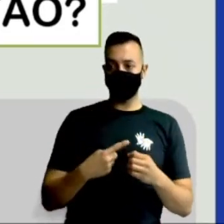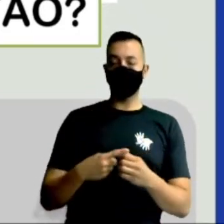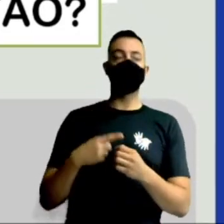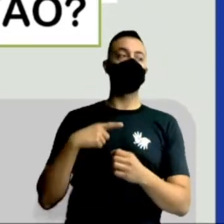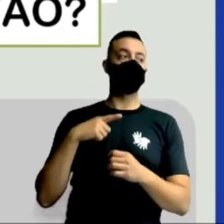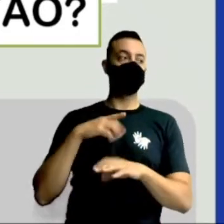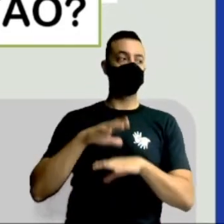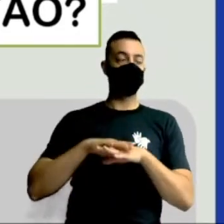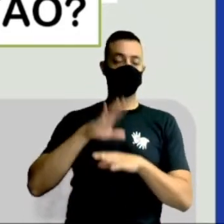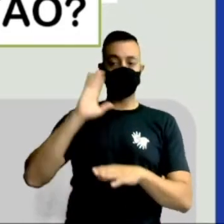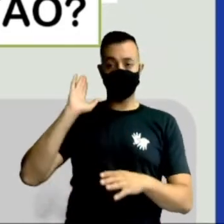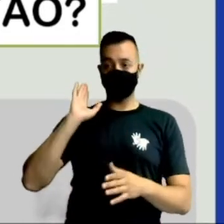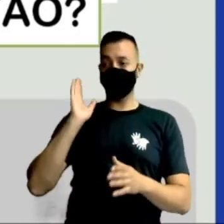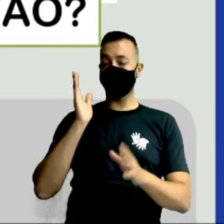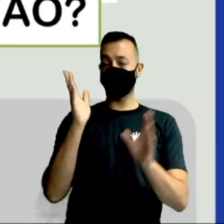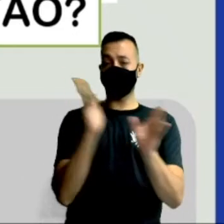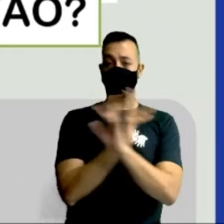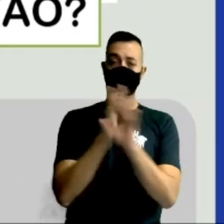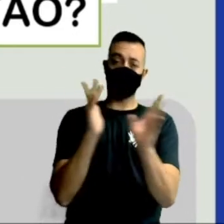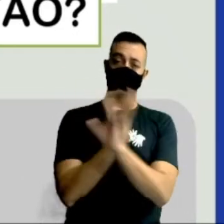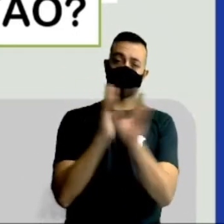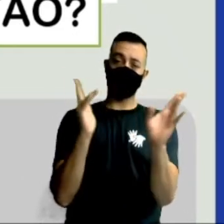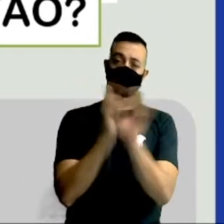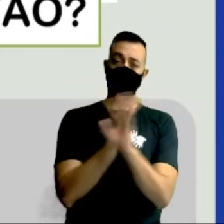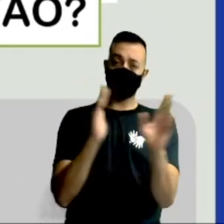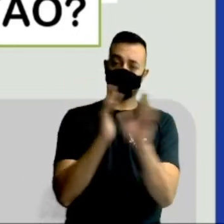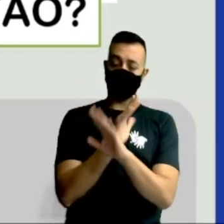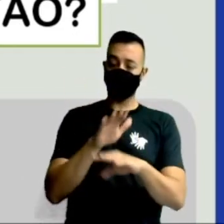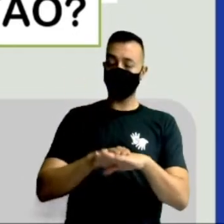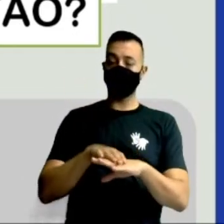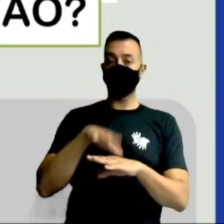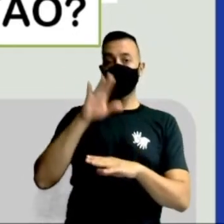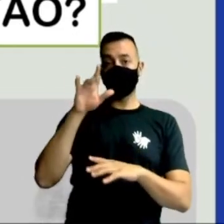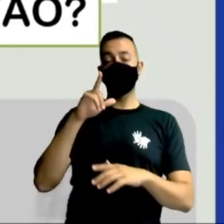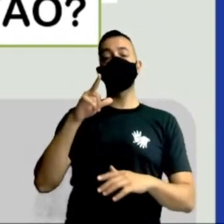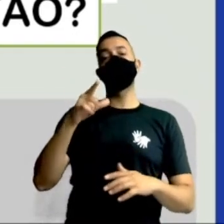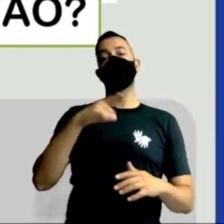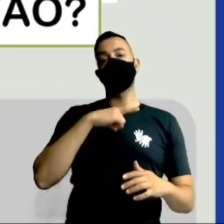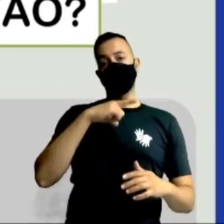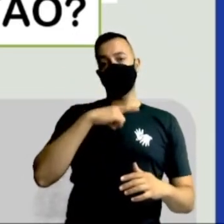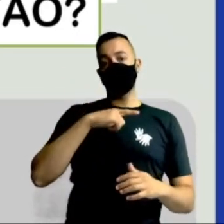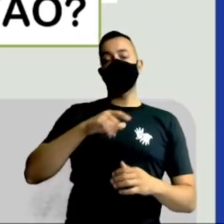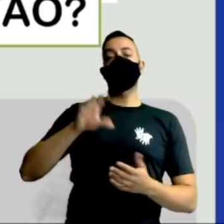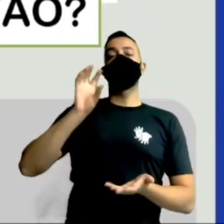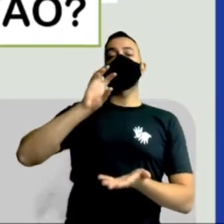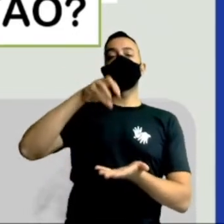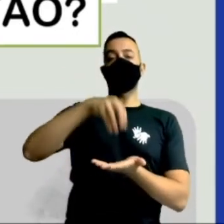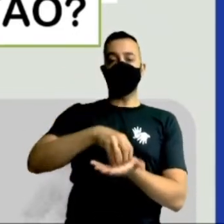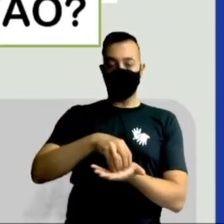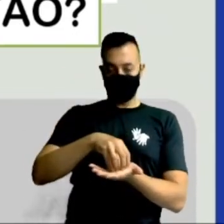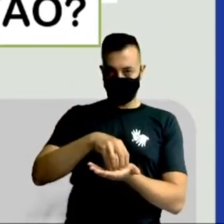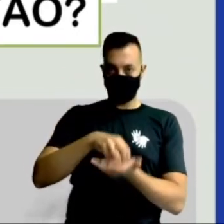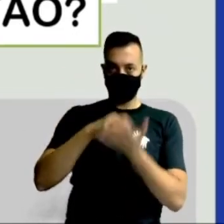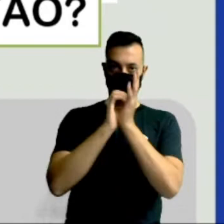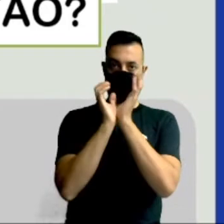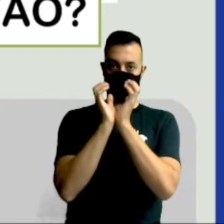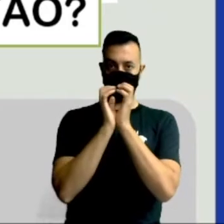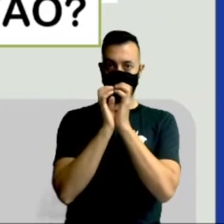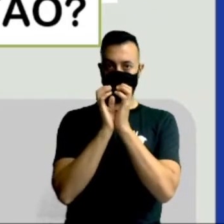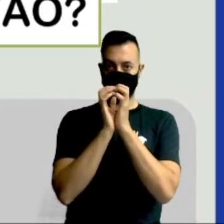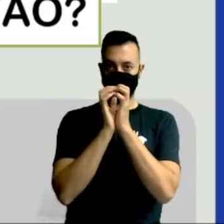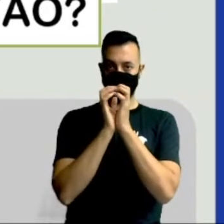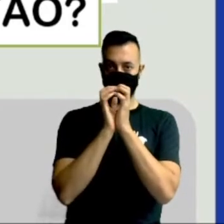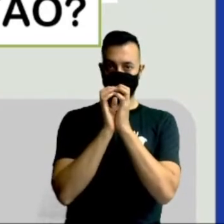de maior concentração de pessoas no estado. Nesta região localiza-se a capital do estado, né, que é